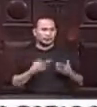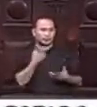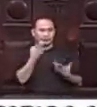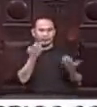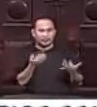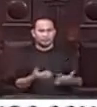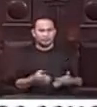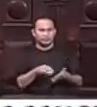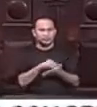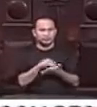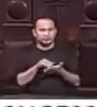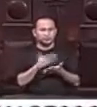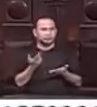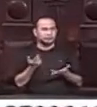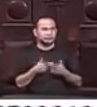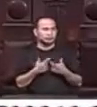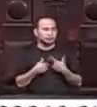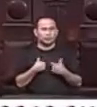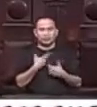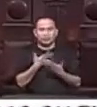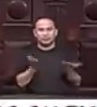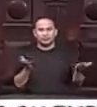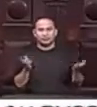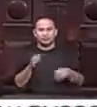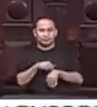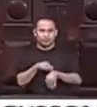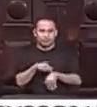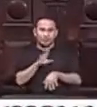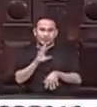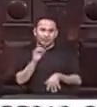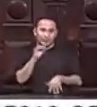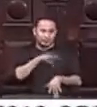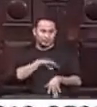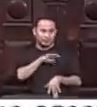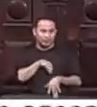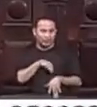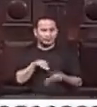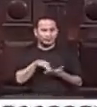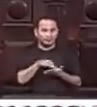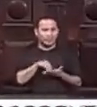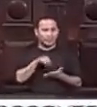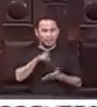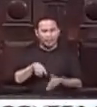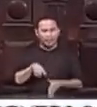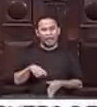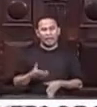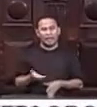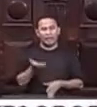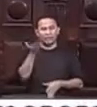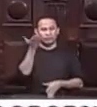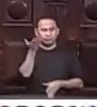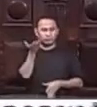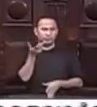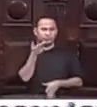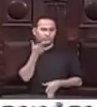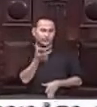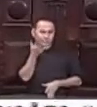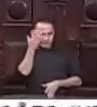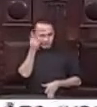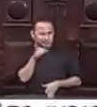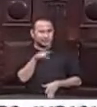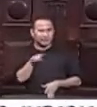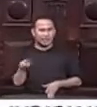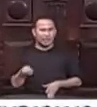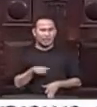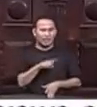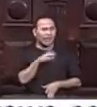do secretário, porque eu não quero perder tempo com isso. Mas o salário do secretário é um salário muito alto. Só para que Vossas Excelências saibam do